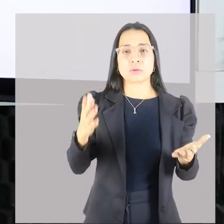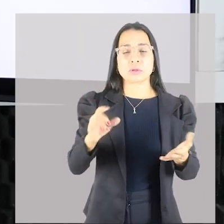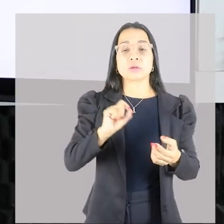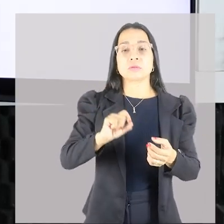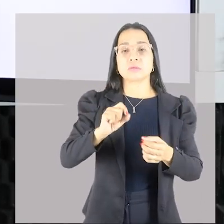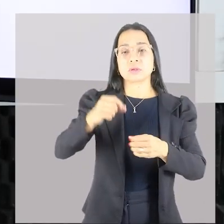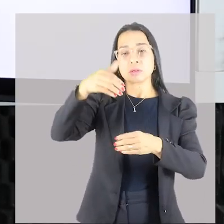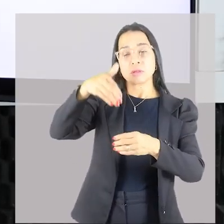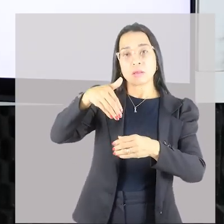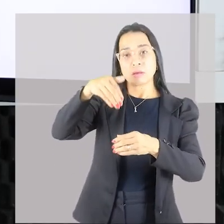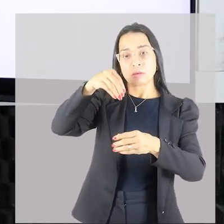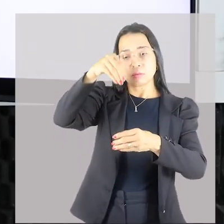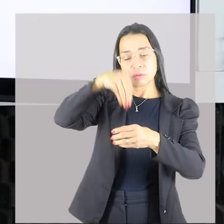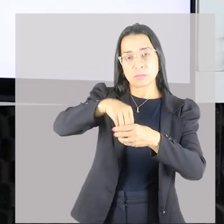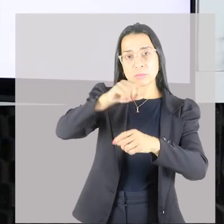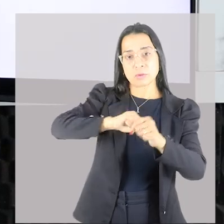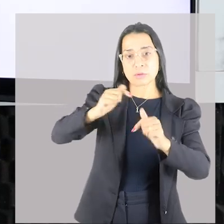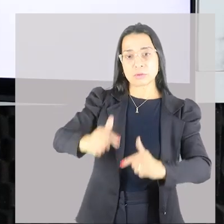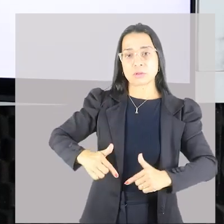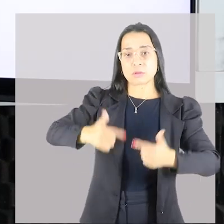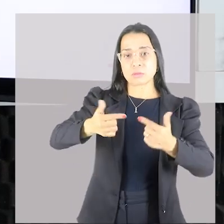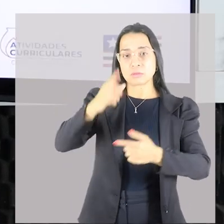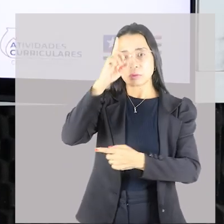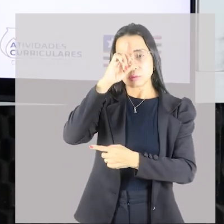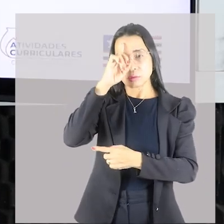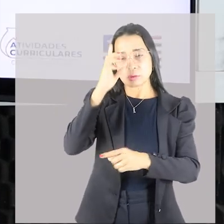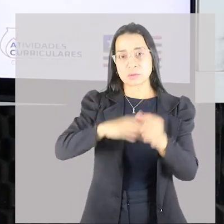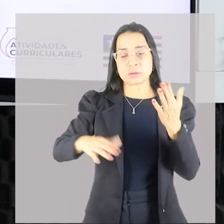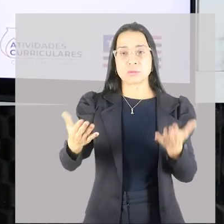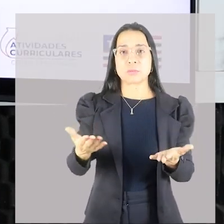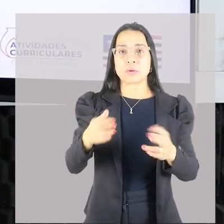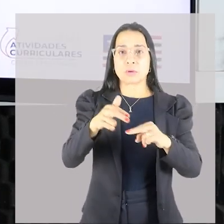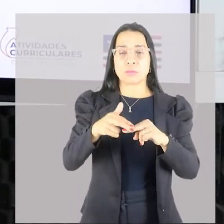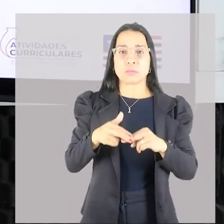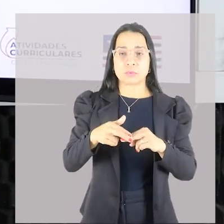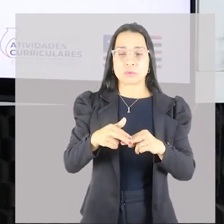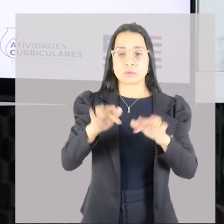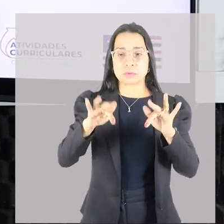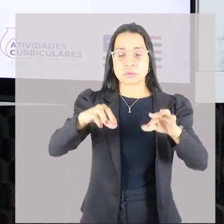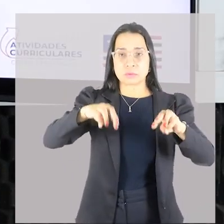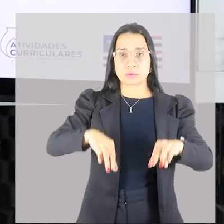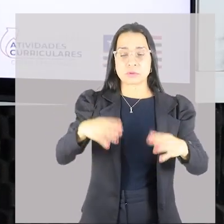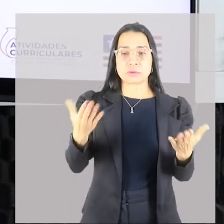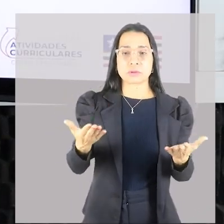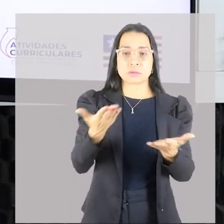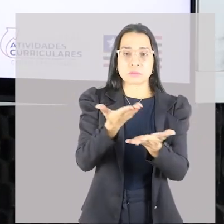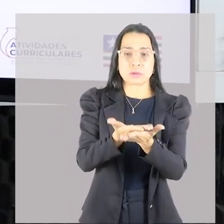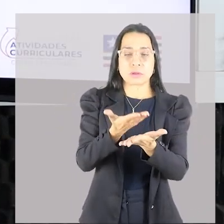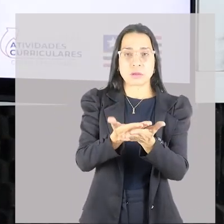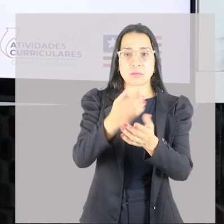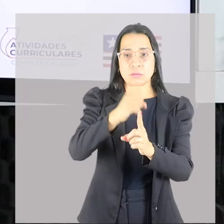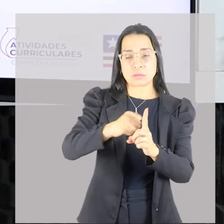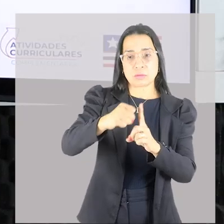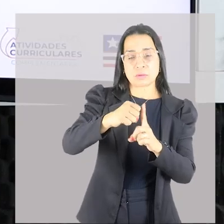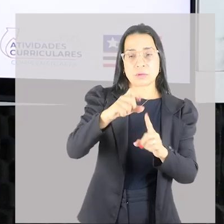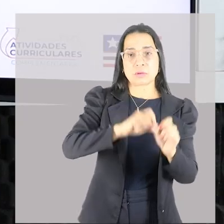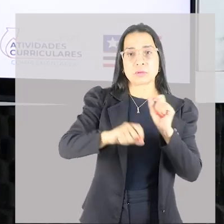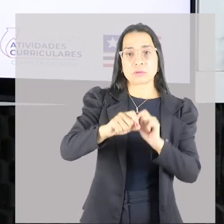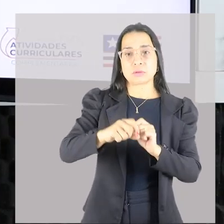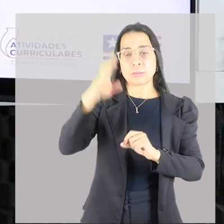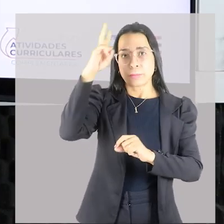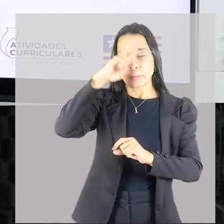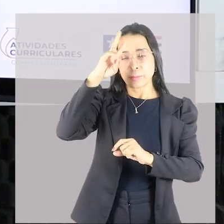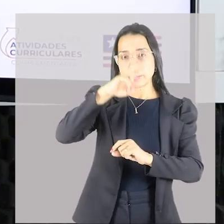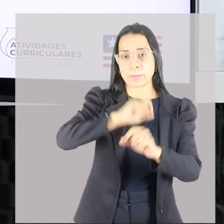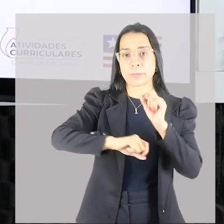faz parte da luta mesmo do dia a dia. Com isso, a gente encerra mais uma aula de Sociologia.